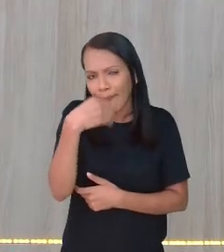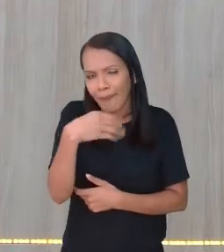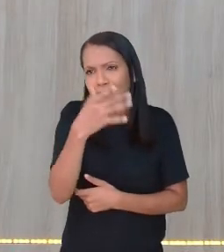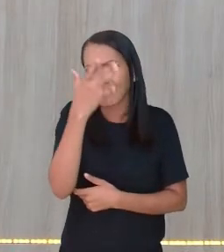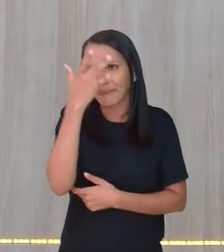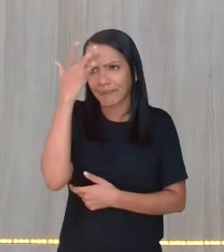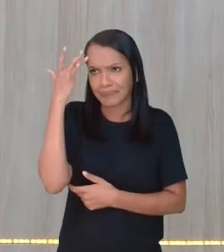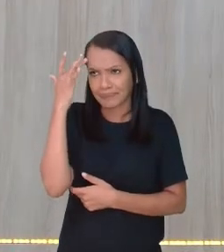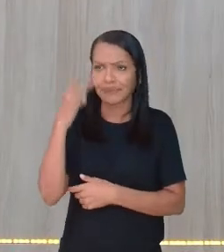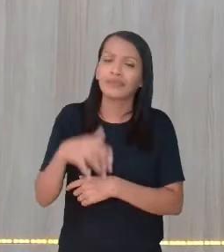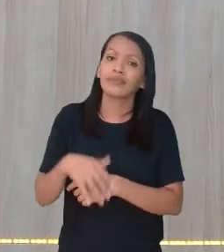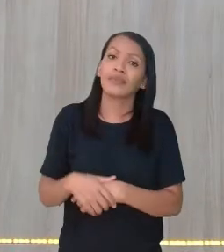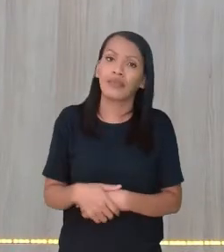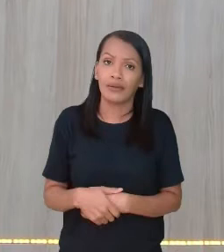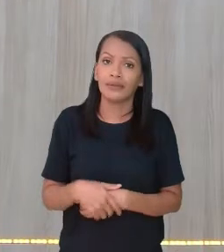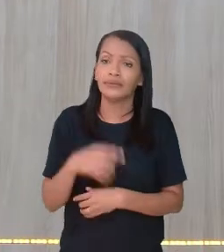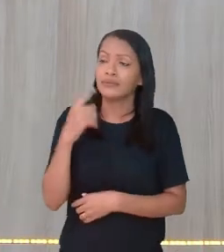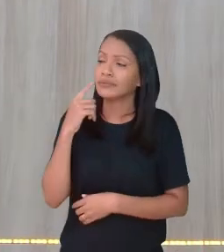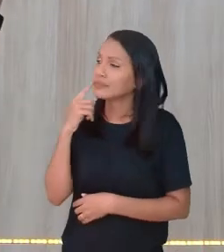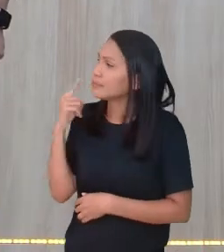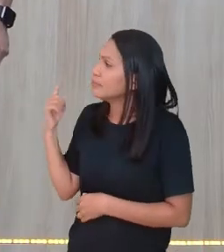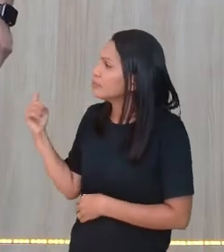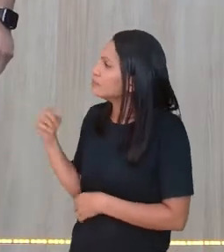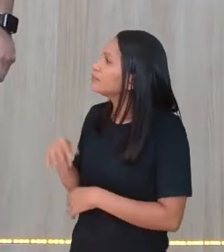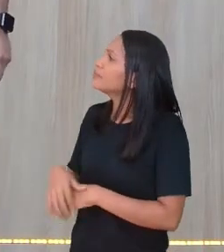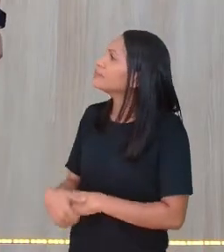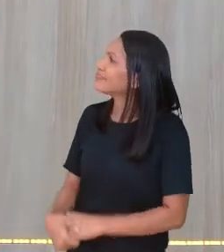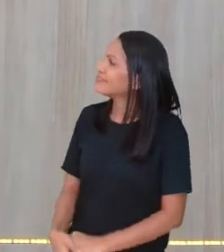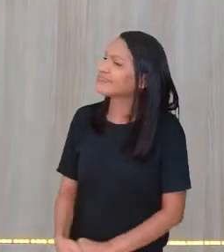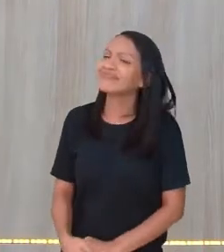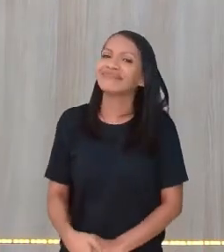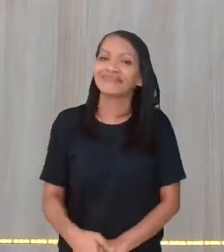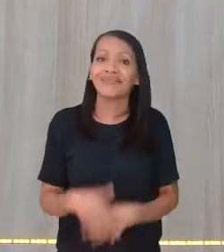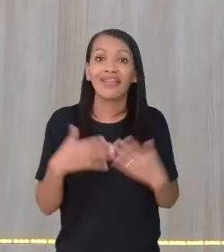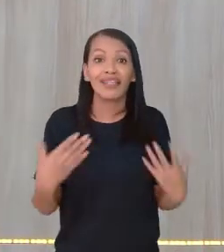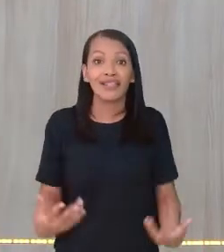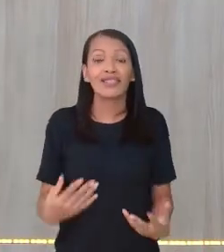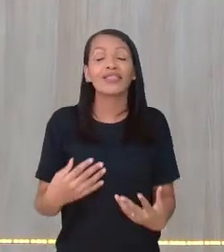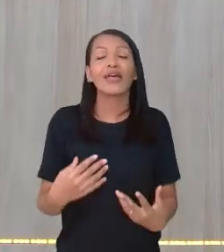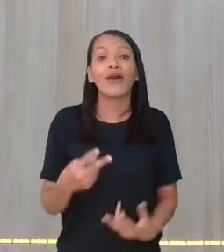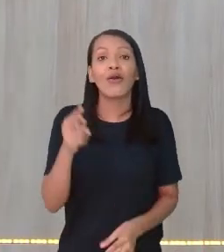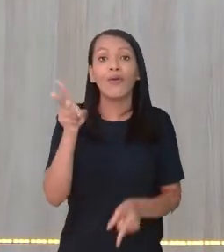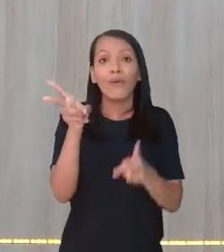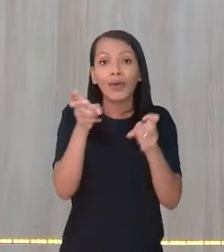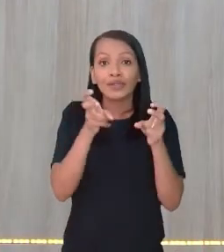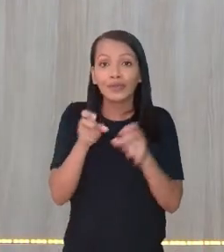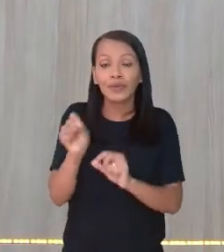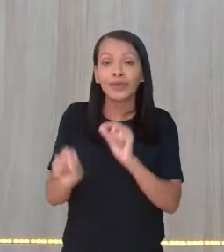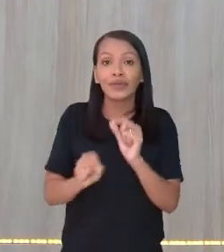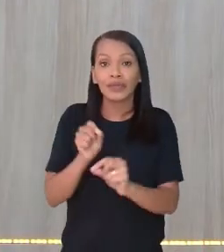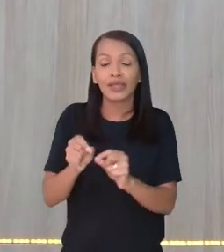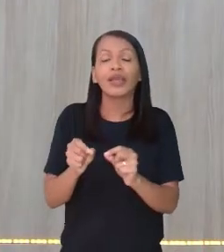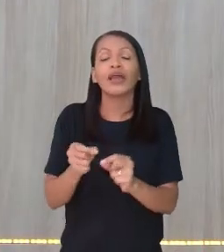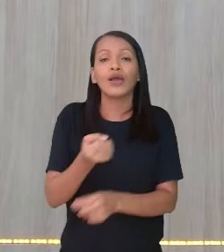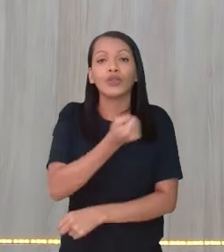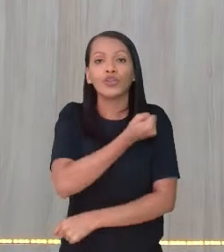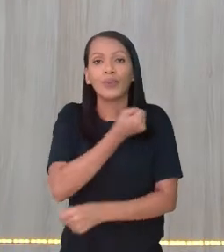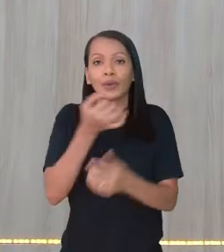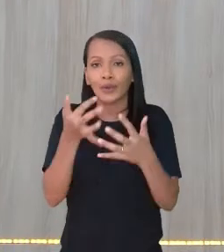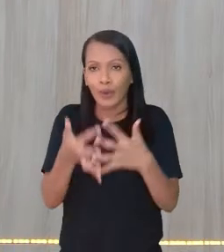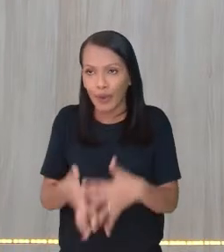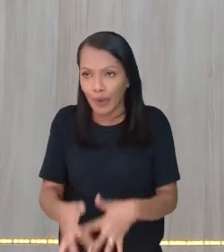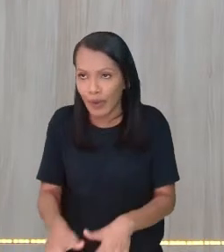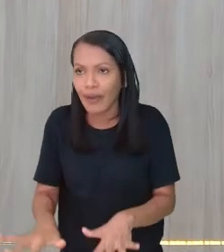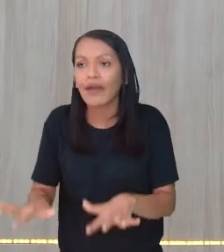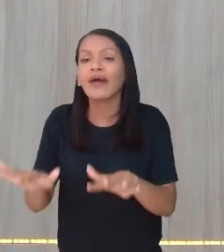aí no denominador não pode ser zero. E aí a gente viu que os números naturais são números racionais,